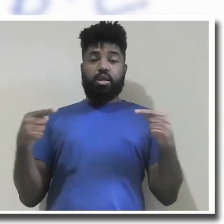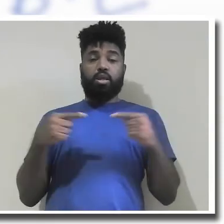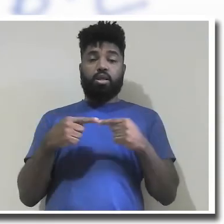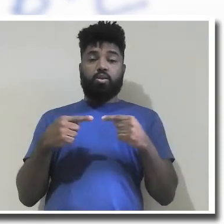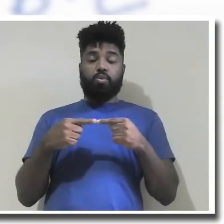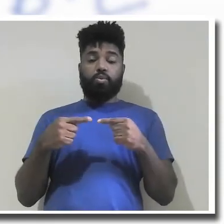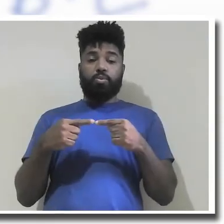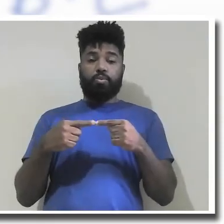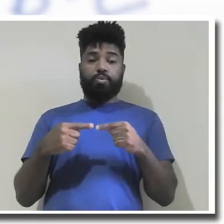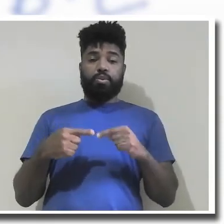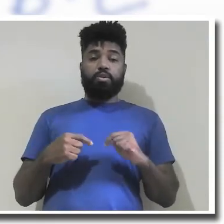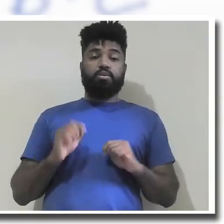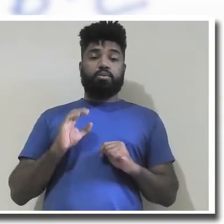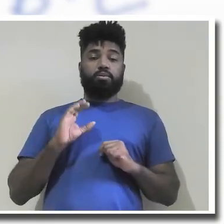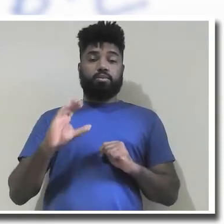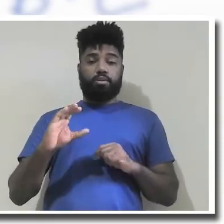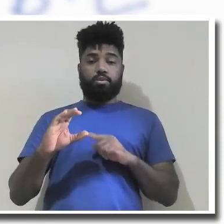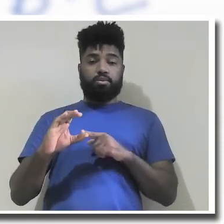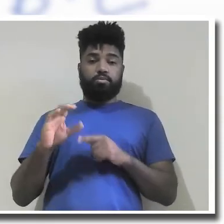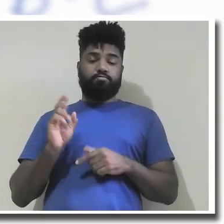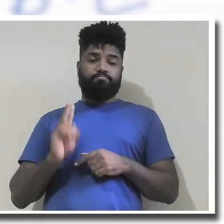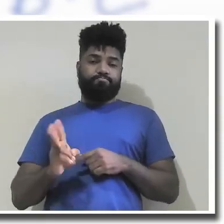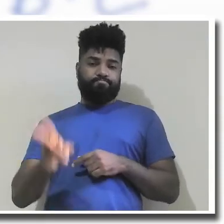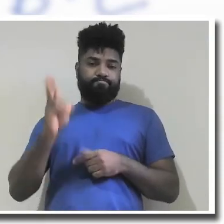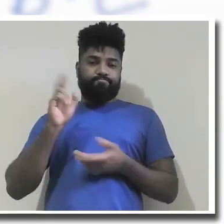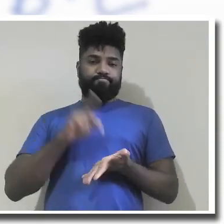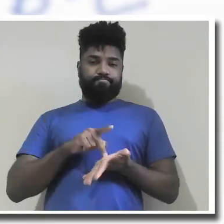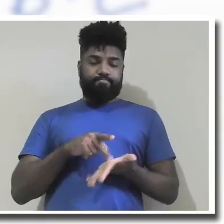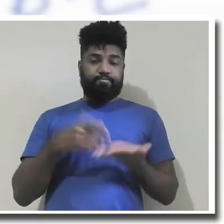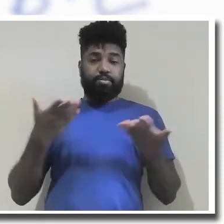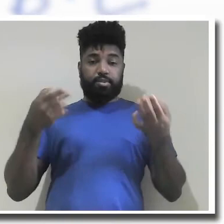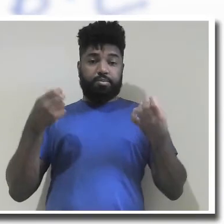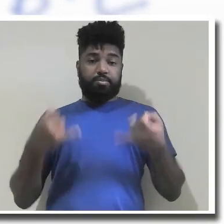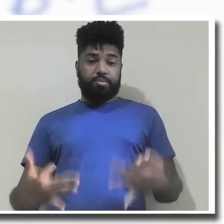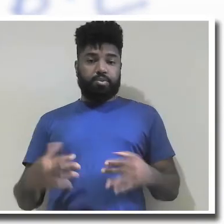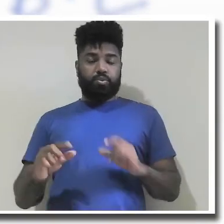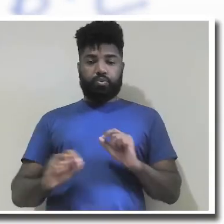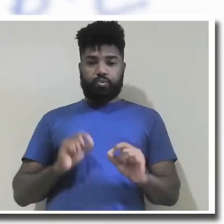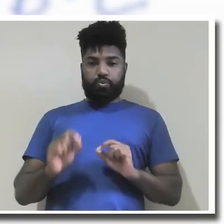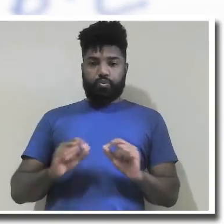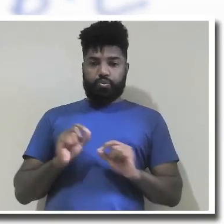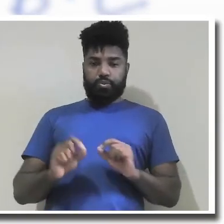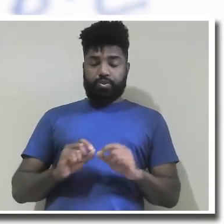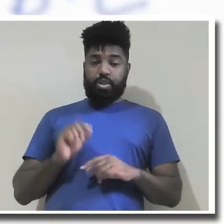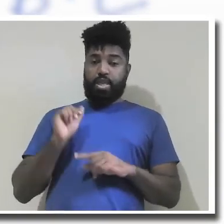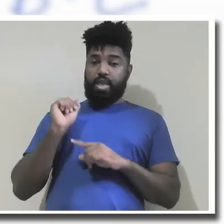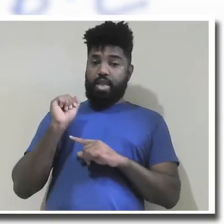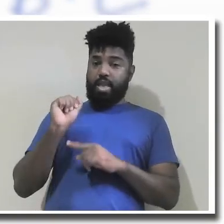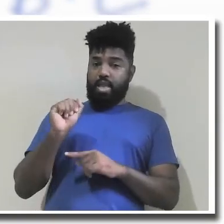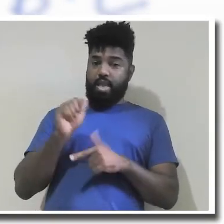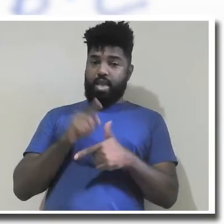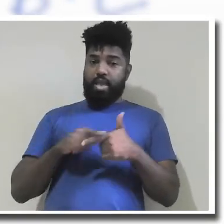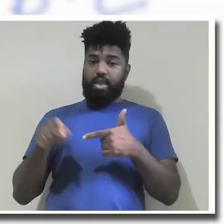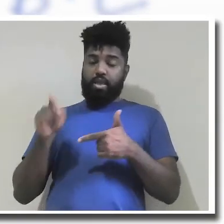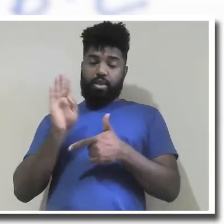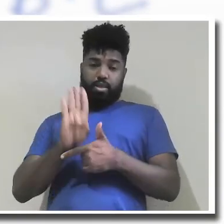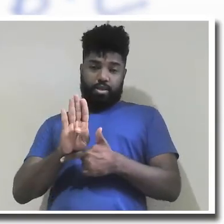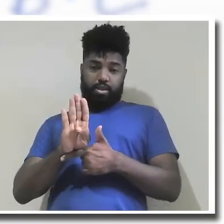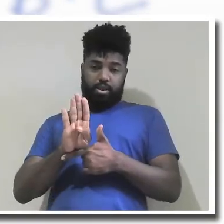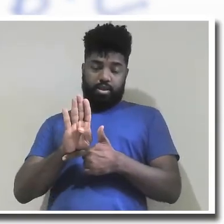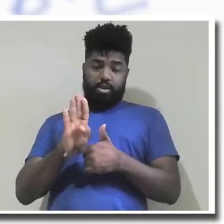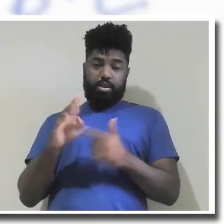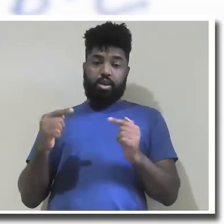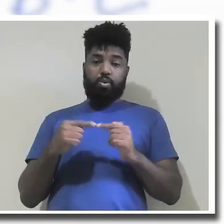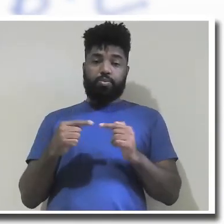C e somente C. Assim, podemos dizer que A dividido por B ser igual a C